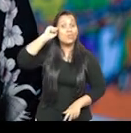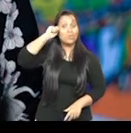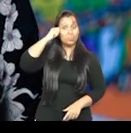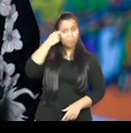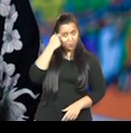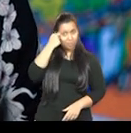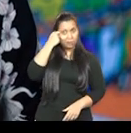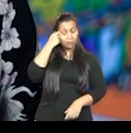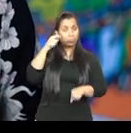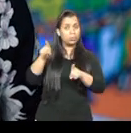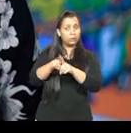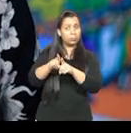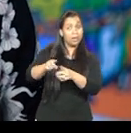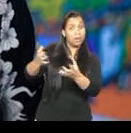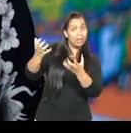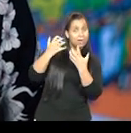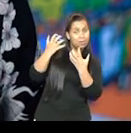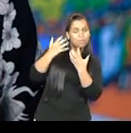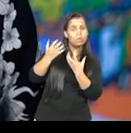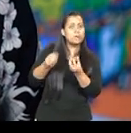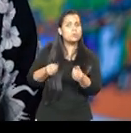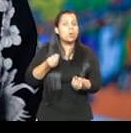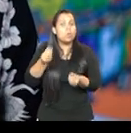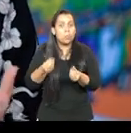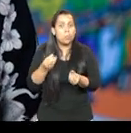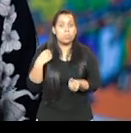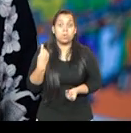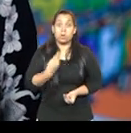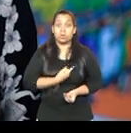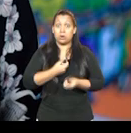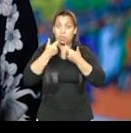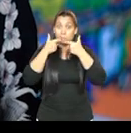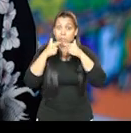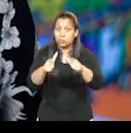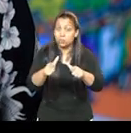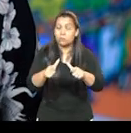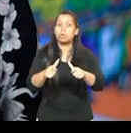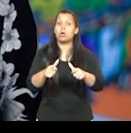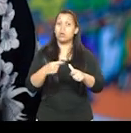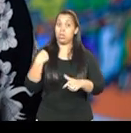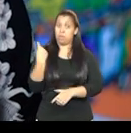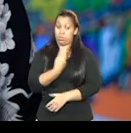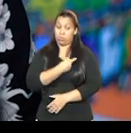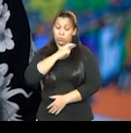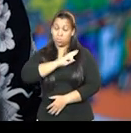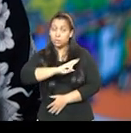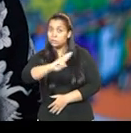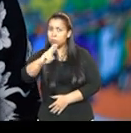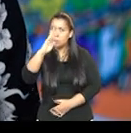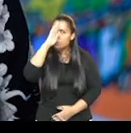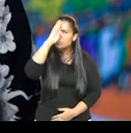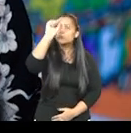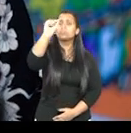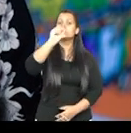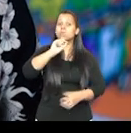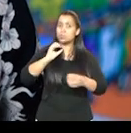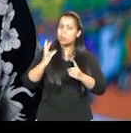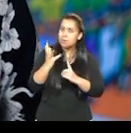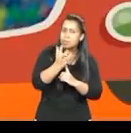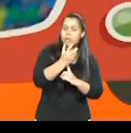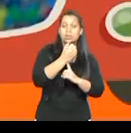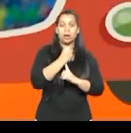influências em nossa língua, nossa religião, nossa cultura, principalmente em nossa arte e nossa